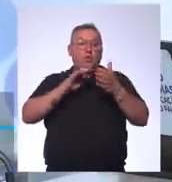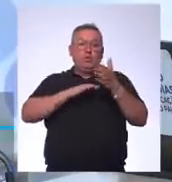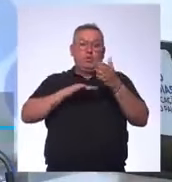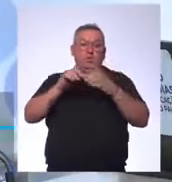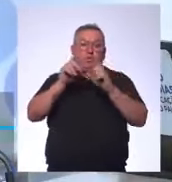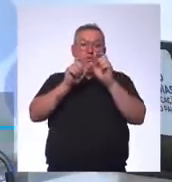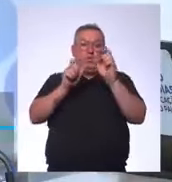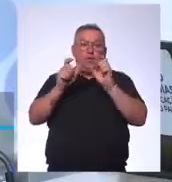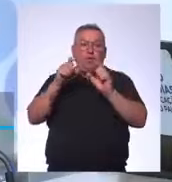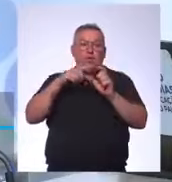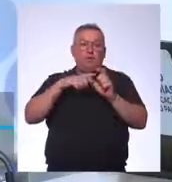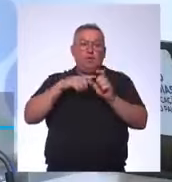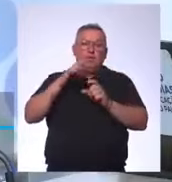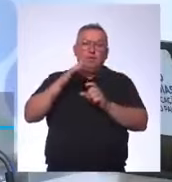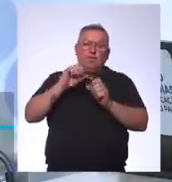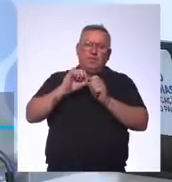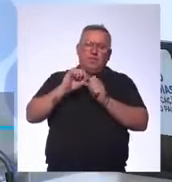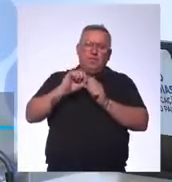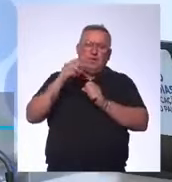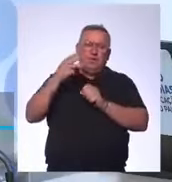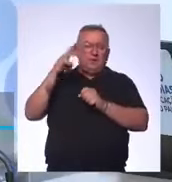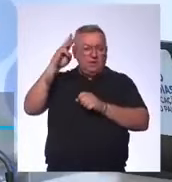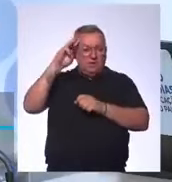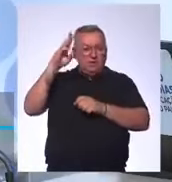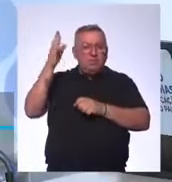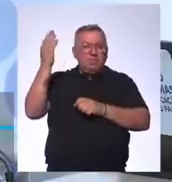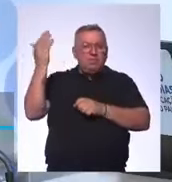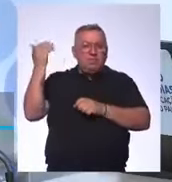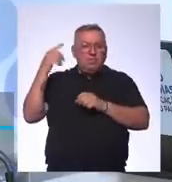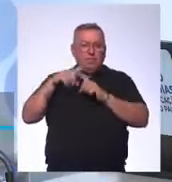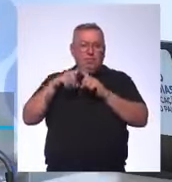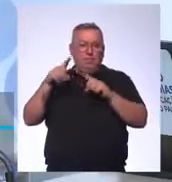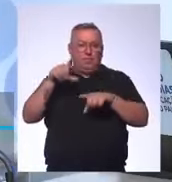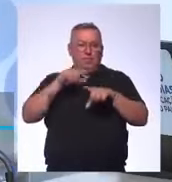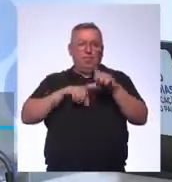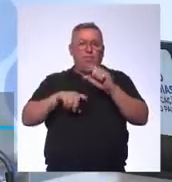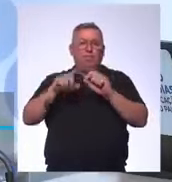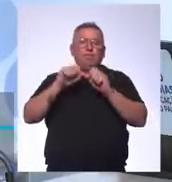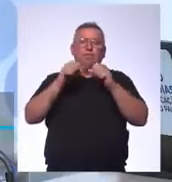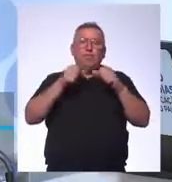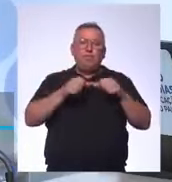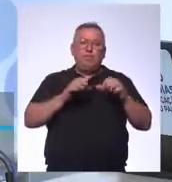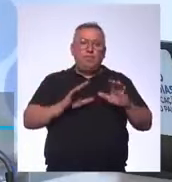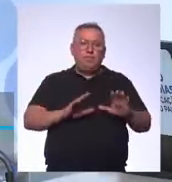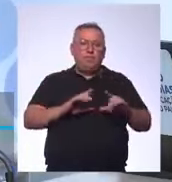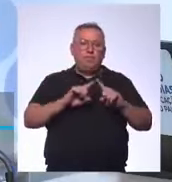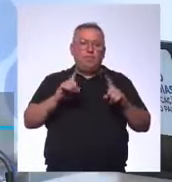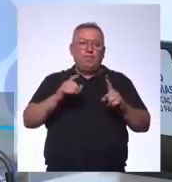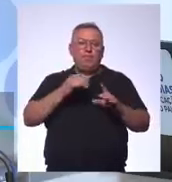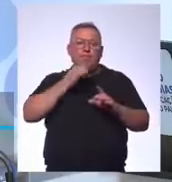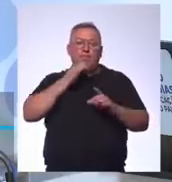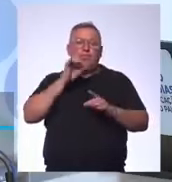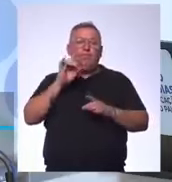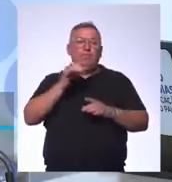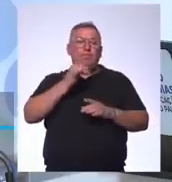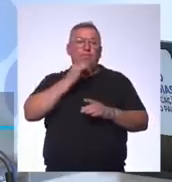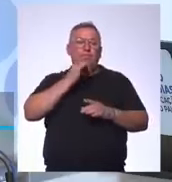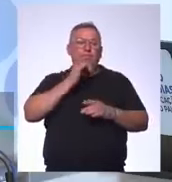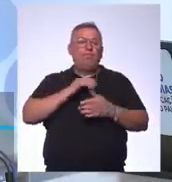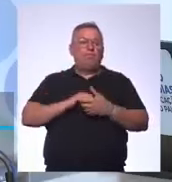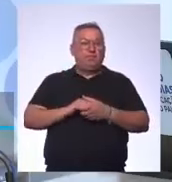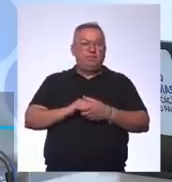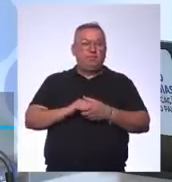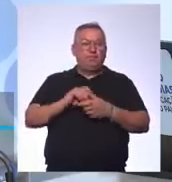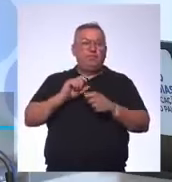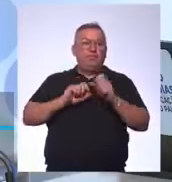parte a gente tinha mais ou menos feito na terça-feira, mas a gente precisa escolher um para ficar, né? Para ter como exemplo. Então, é só um exemplo. E